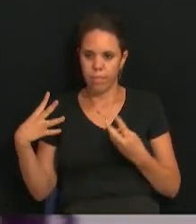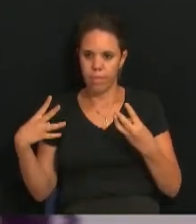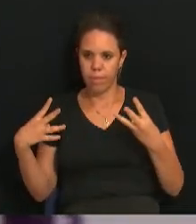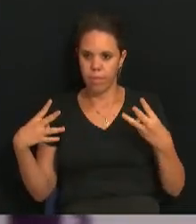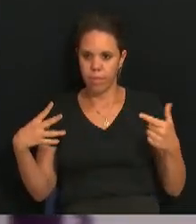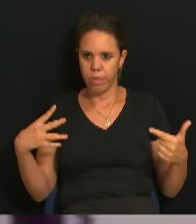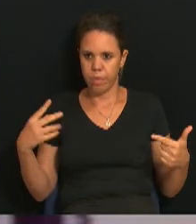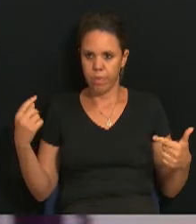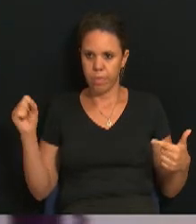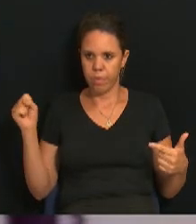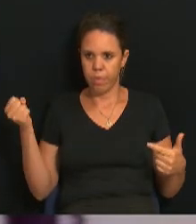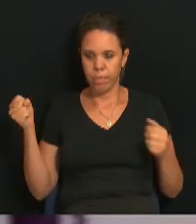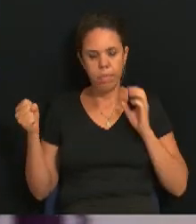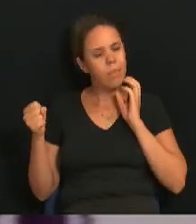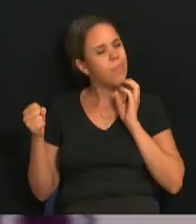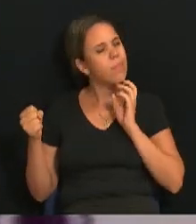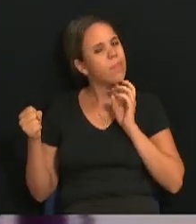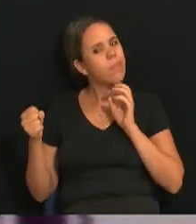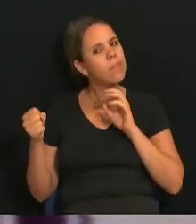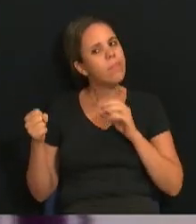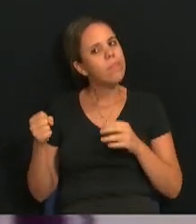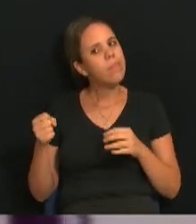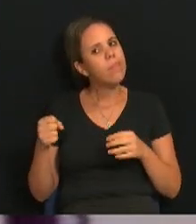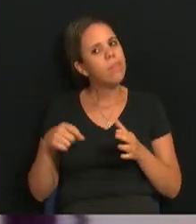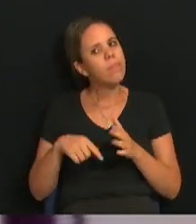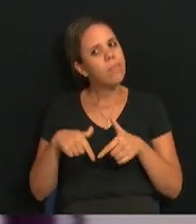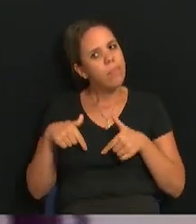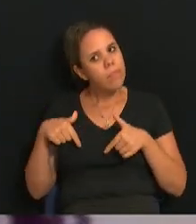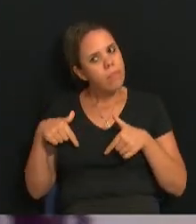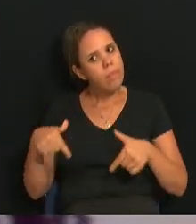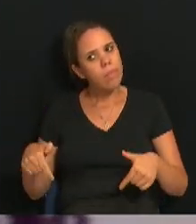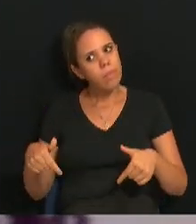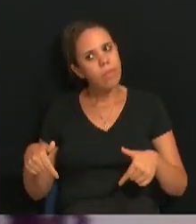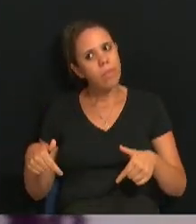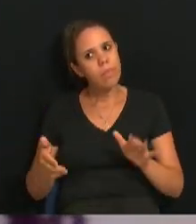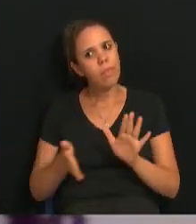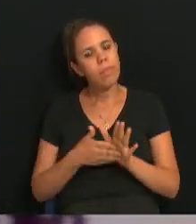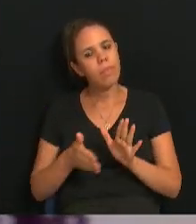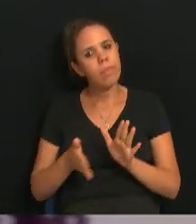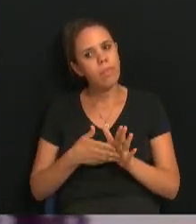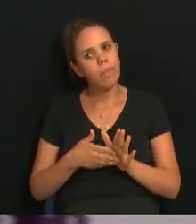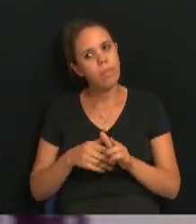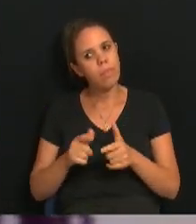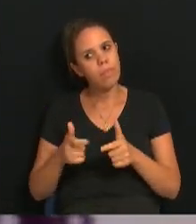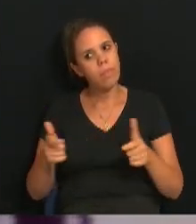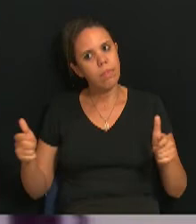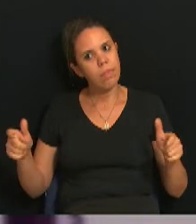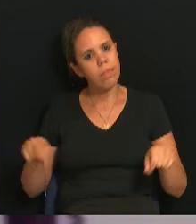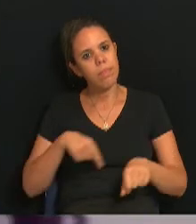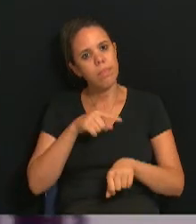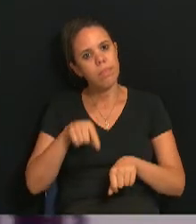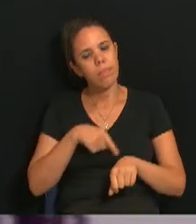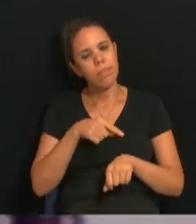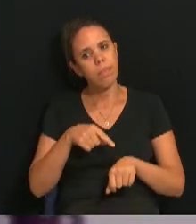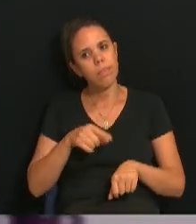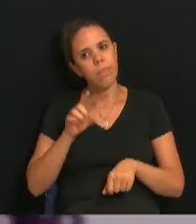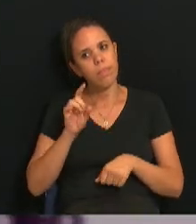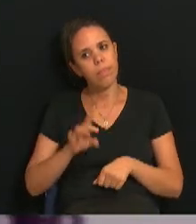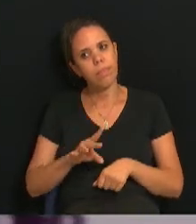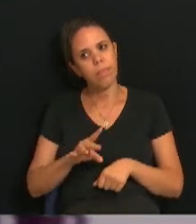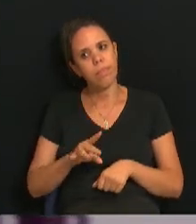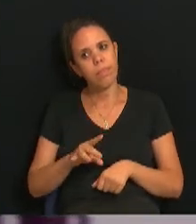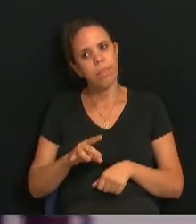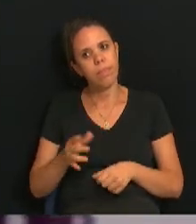8. Então, o que a gente busca é que seja ofertada a ampliação da jornada, e não apenas a jornada